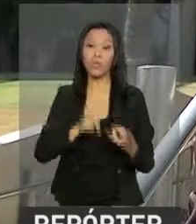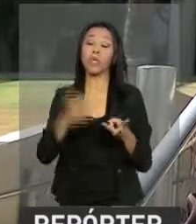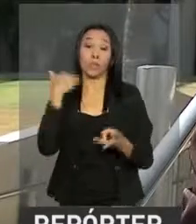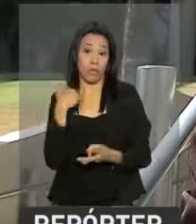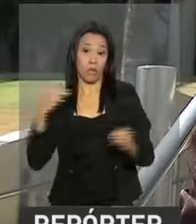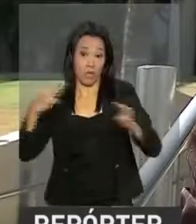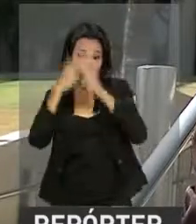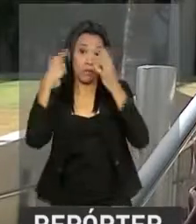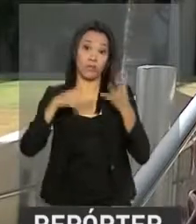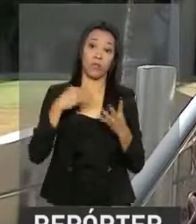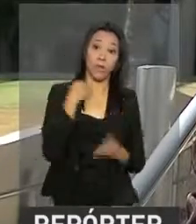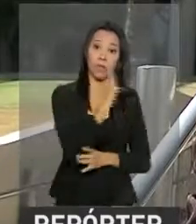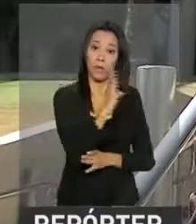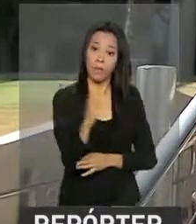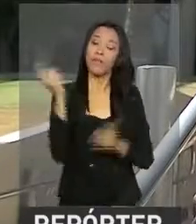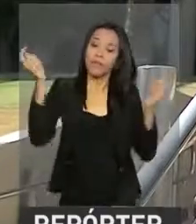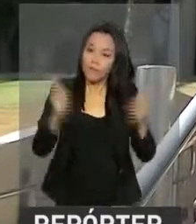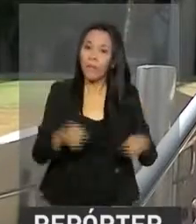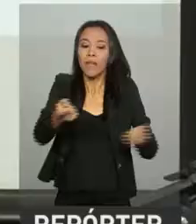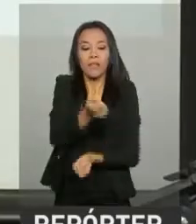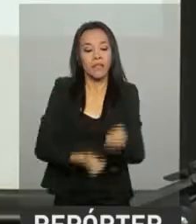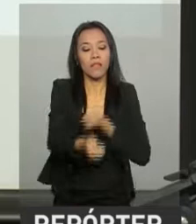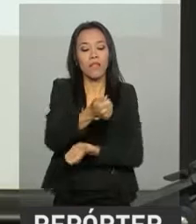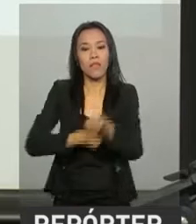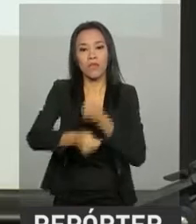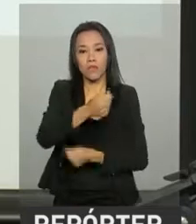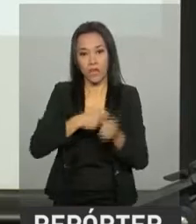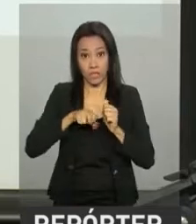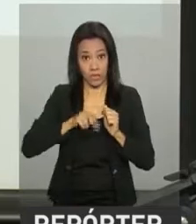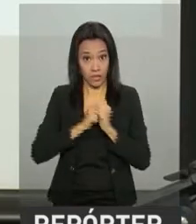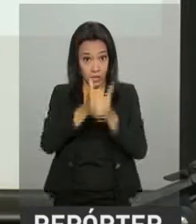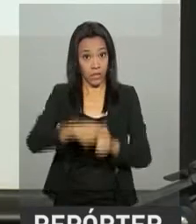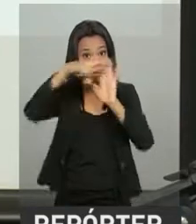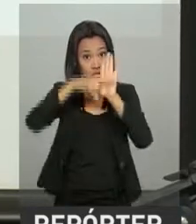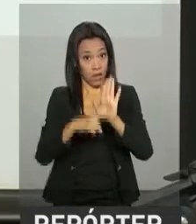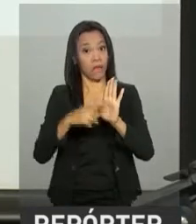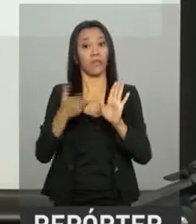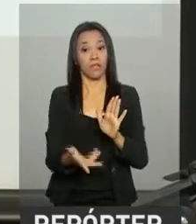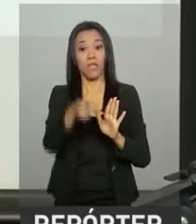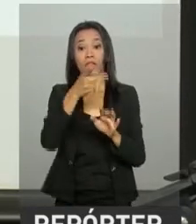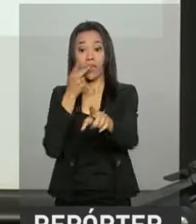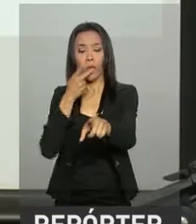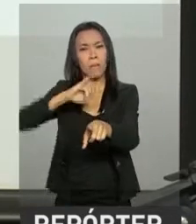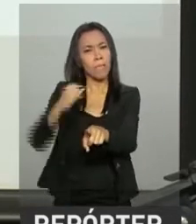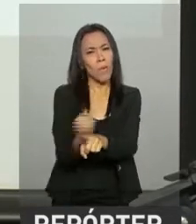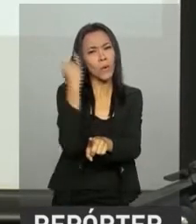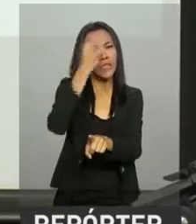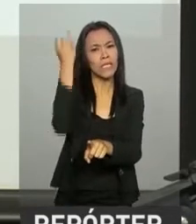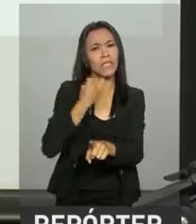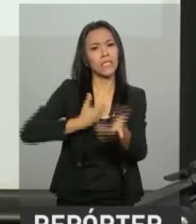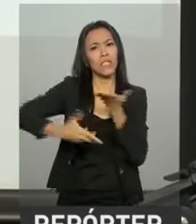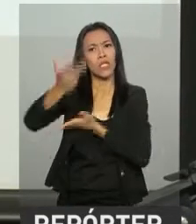federal que se enquadra nos critérios de renegociação o presidente michel temer falou sobre a importância do diálogo com o nordeste com o